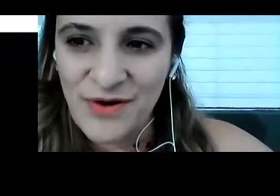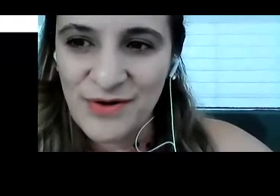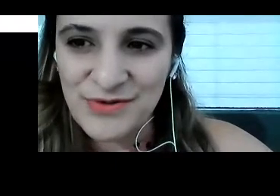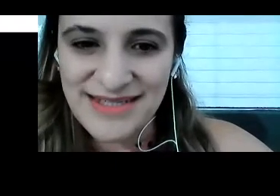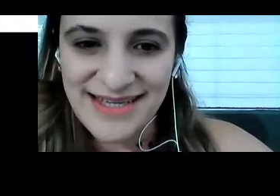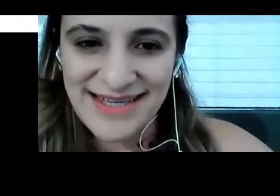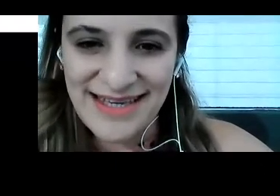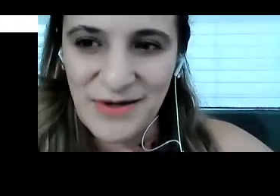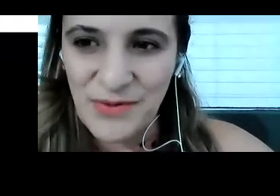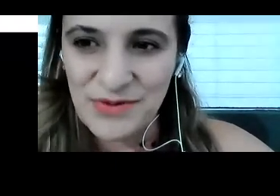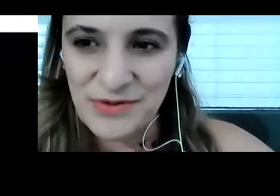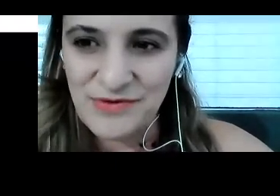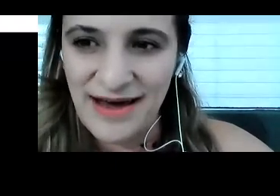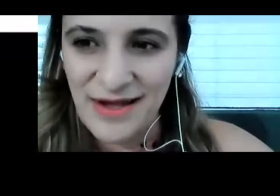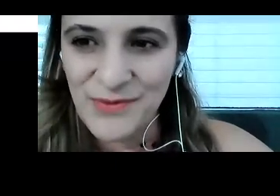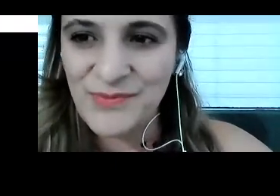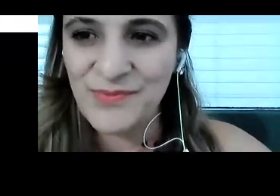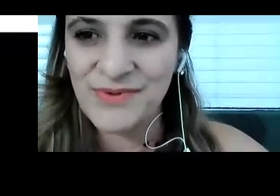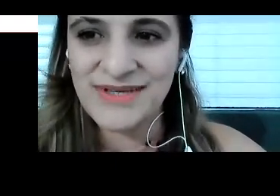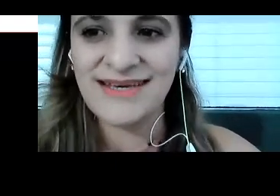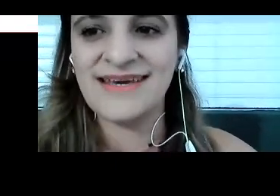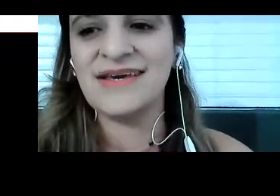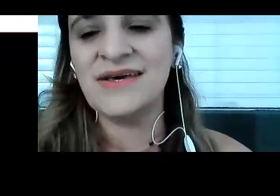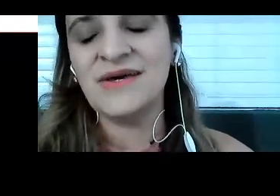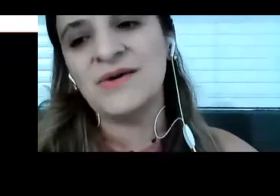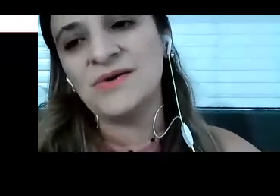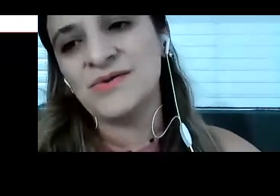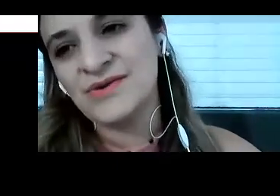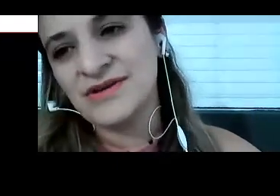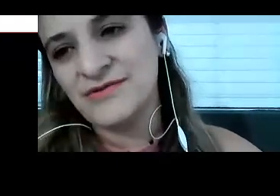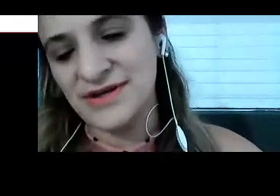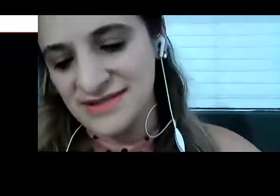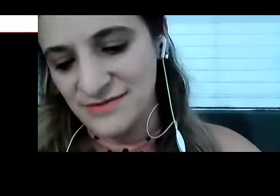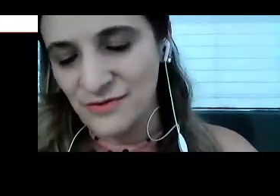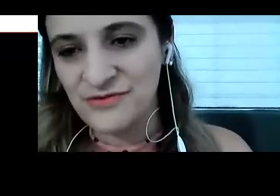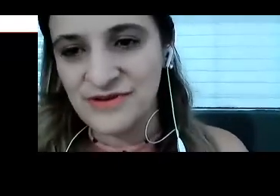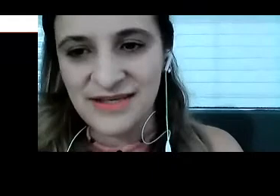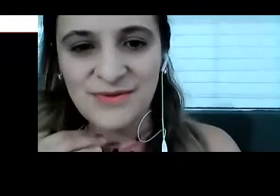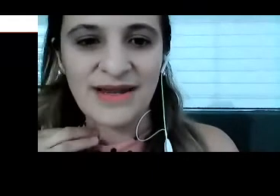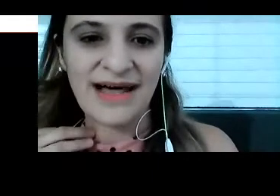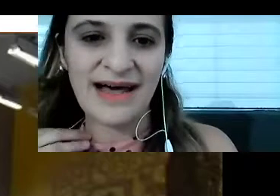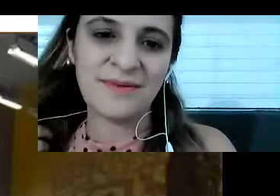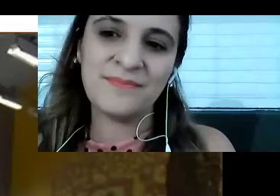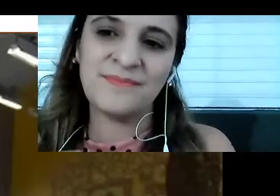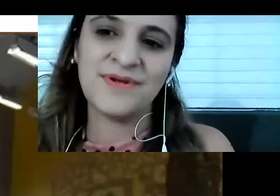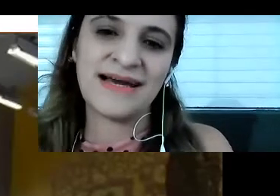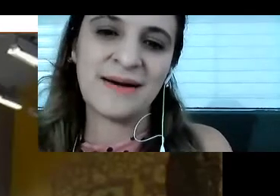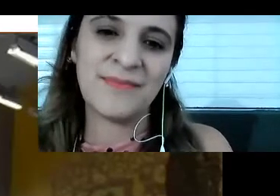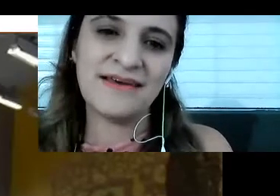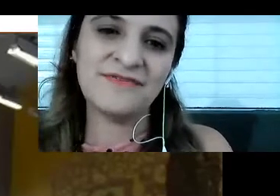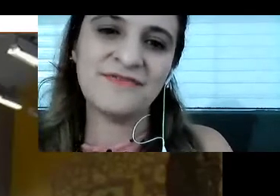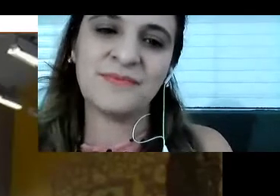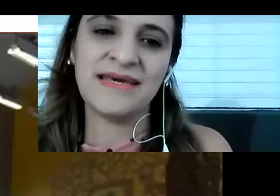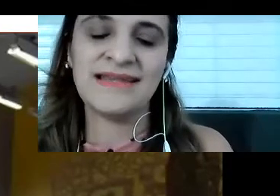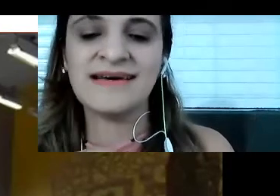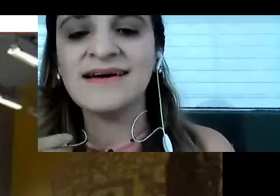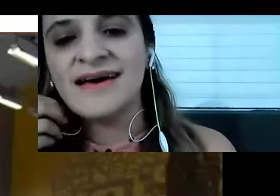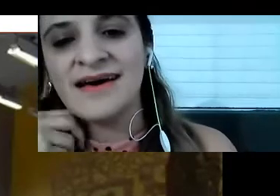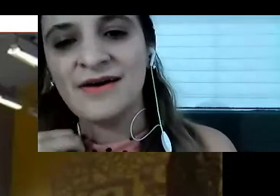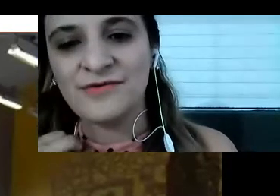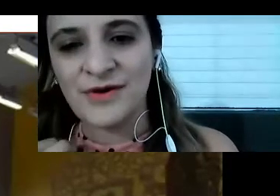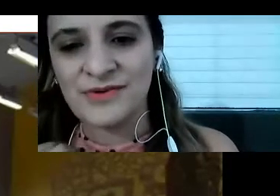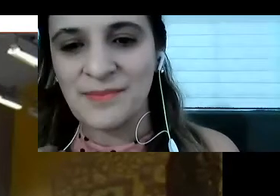algumas fotos aqui enquanto eu falo, porque tudo que foi desenvolvido lá na Biblioteca Maria